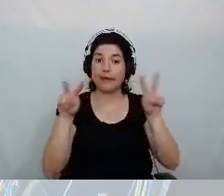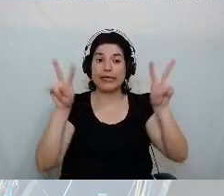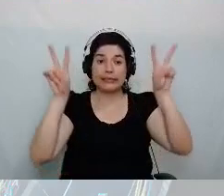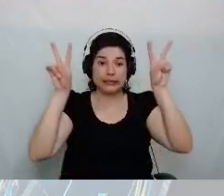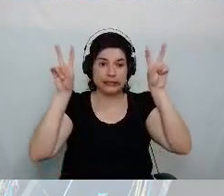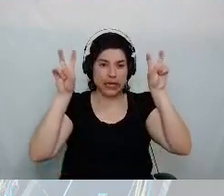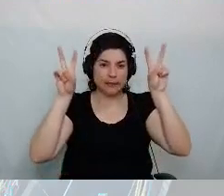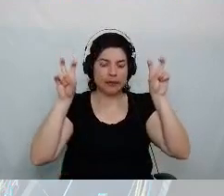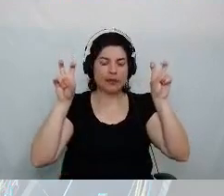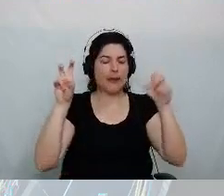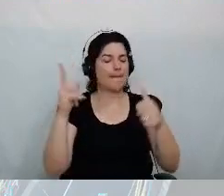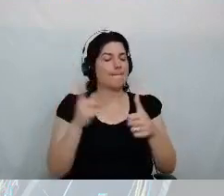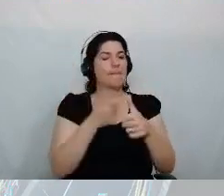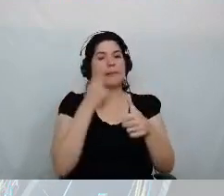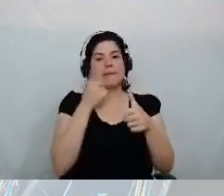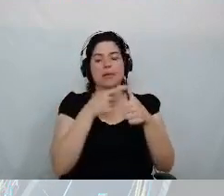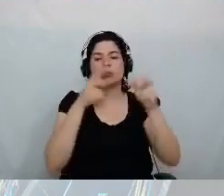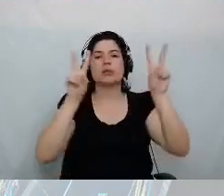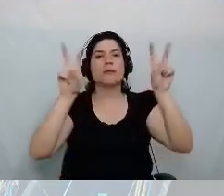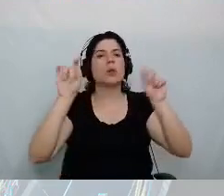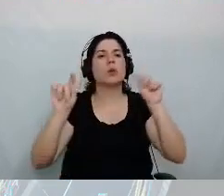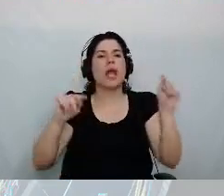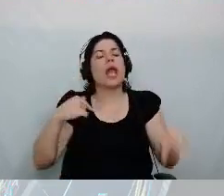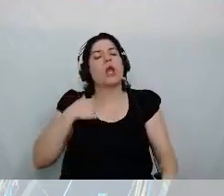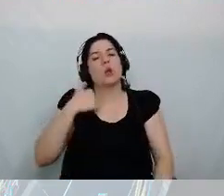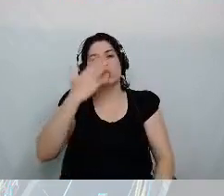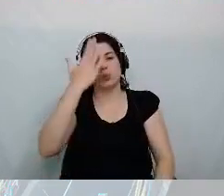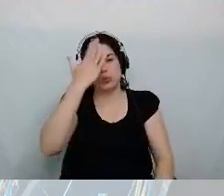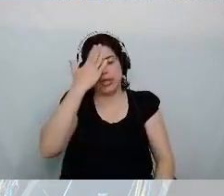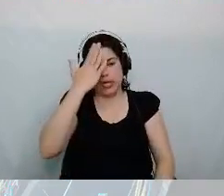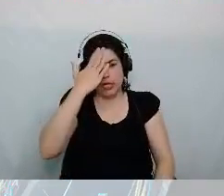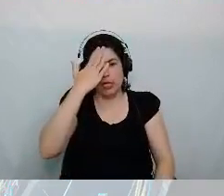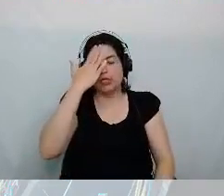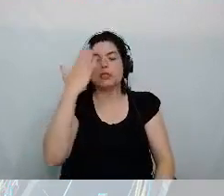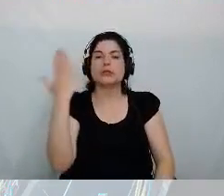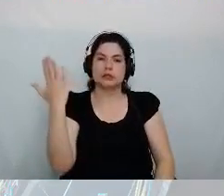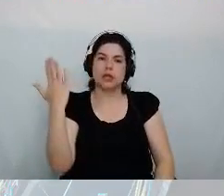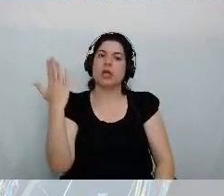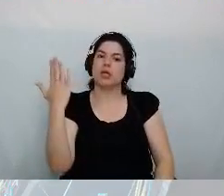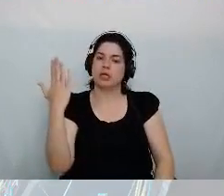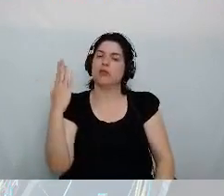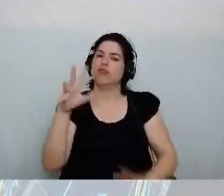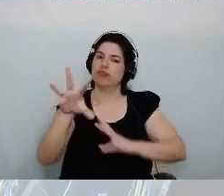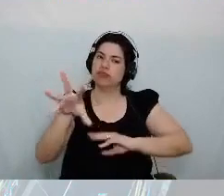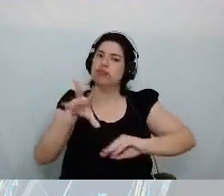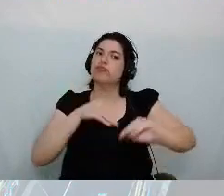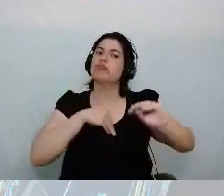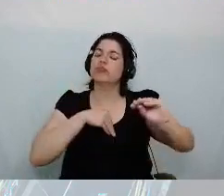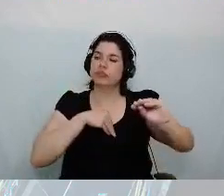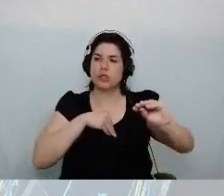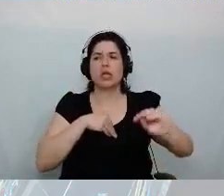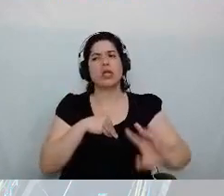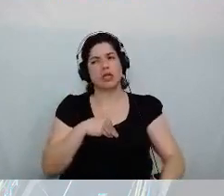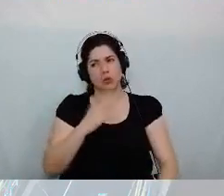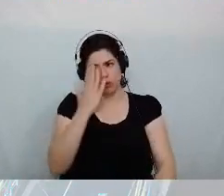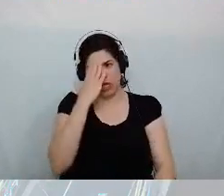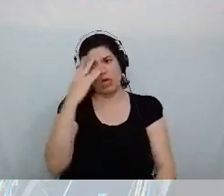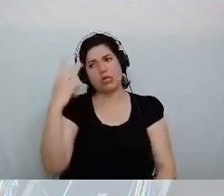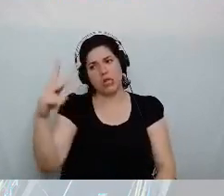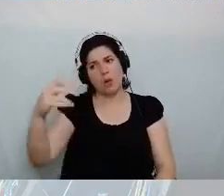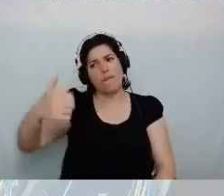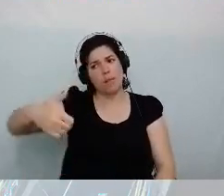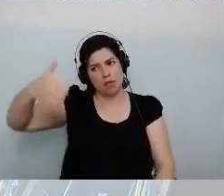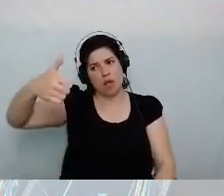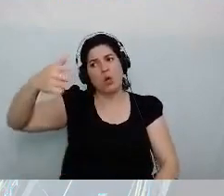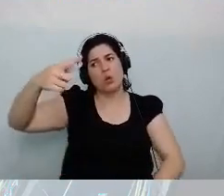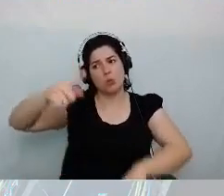primeiro tópico é, eu sei, estou sendo empático com ele, eu sei que o seu item foi priorizado porque você se